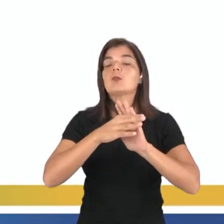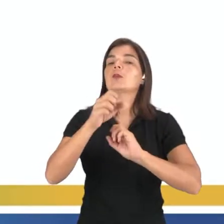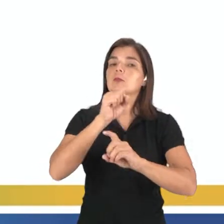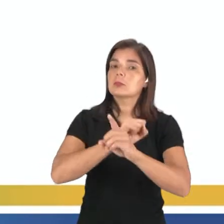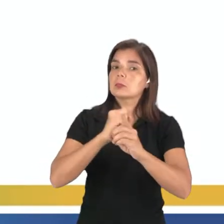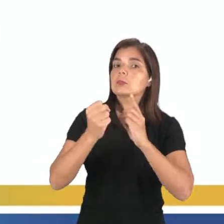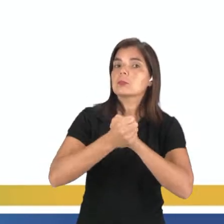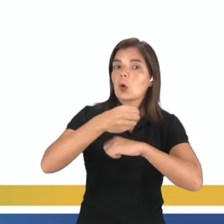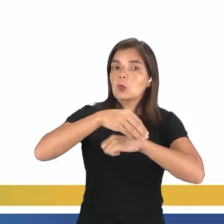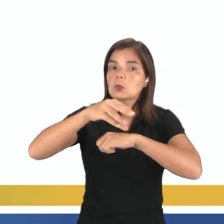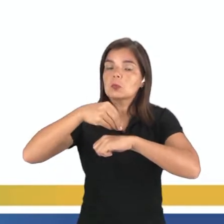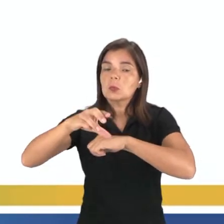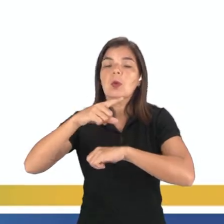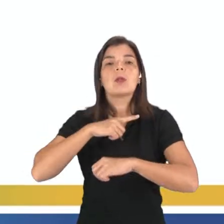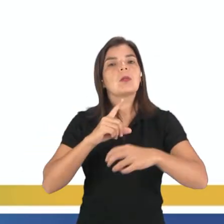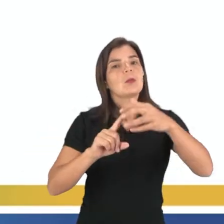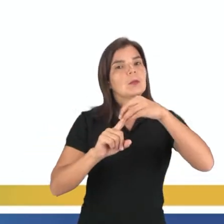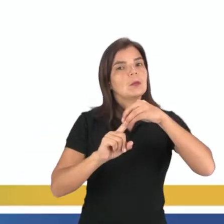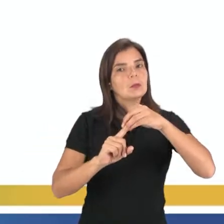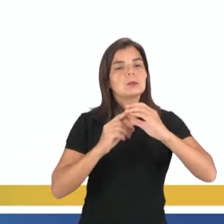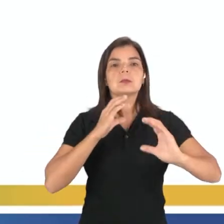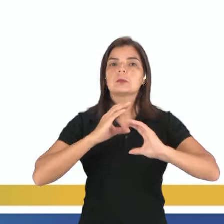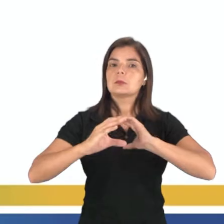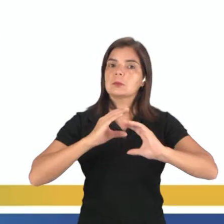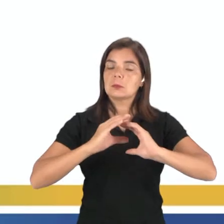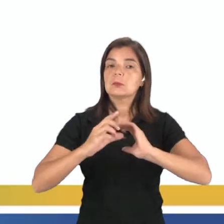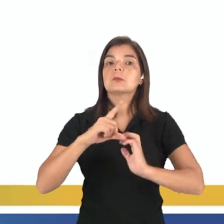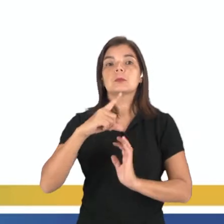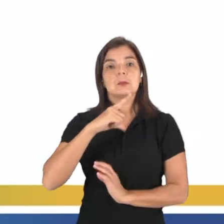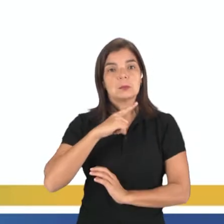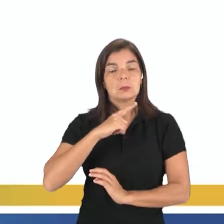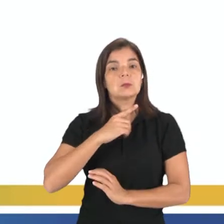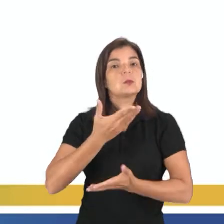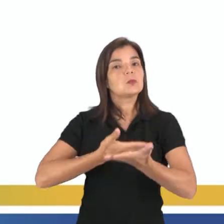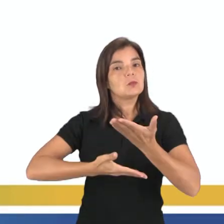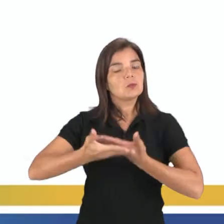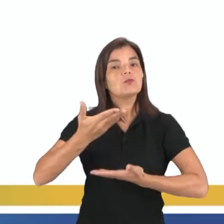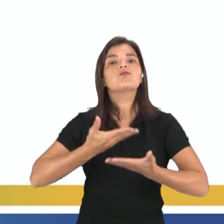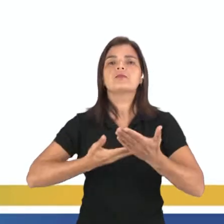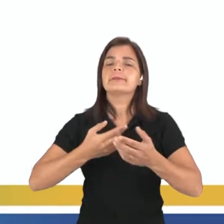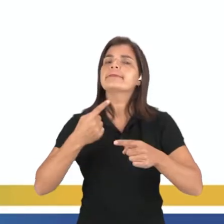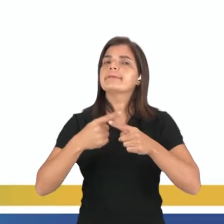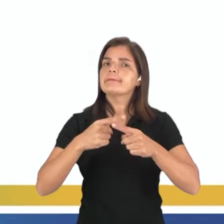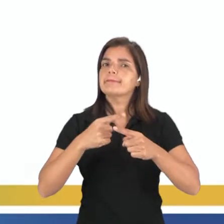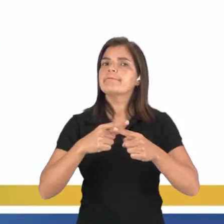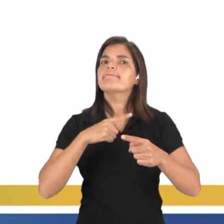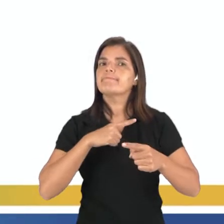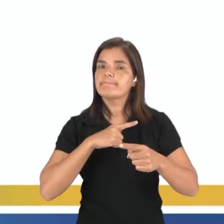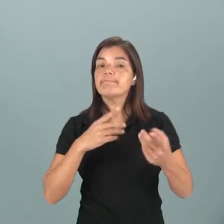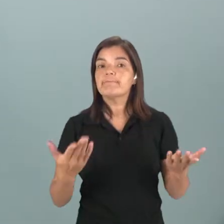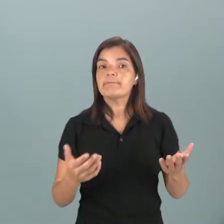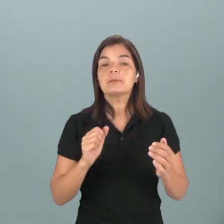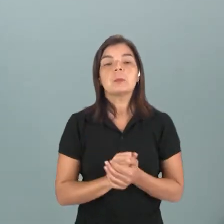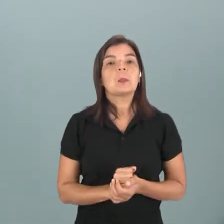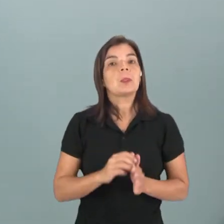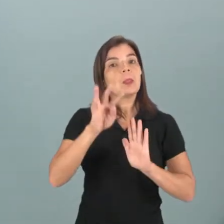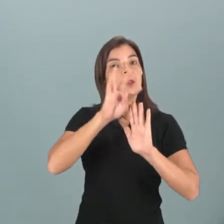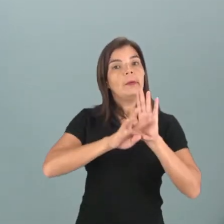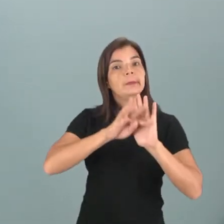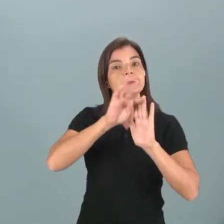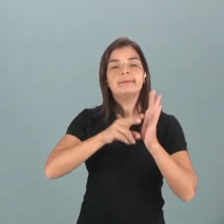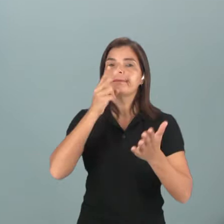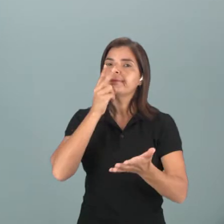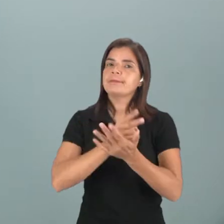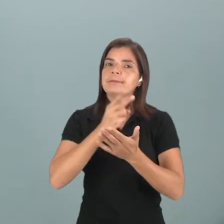socialmente possuem uma função comunicativa, possuem uma intenção comunicativa, possuem um objetivo. Um texto, ele